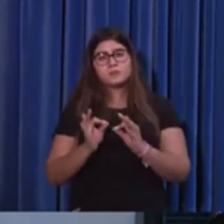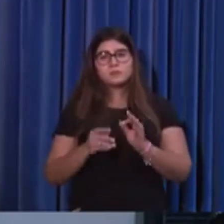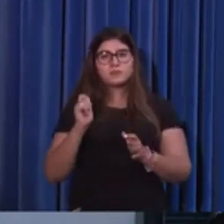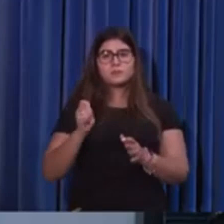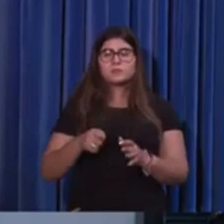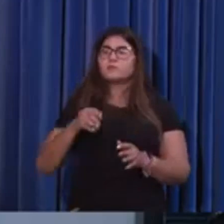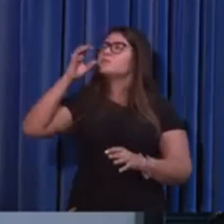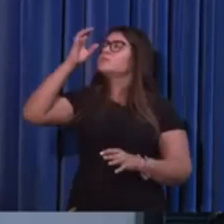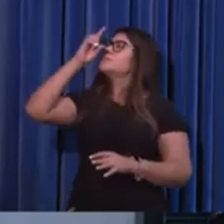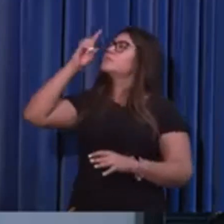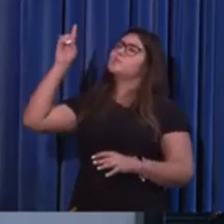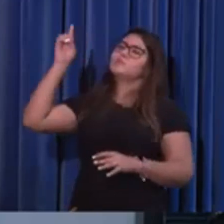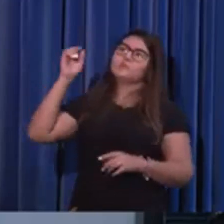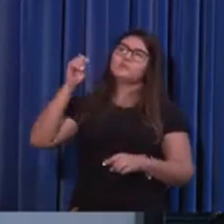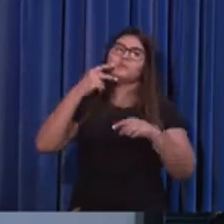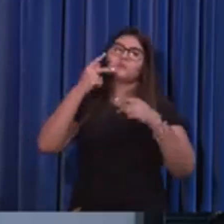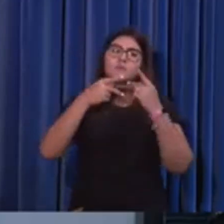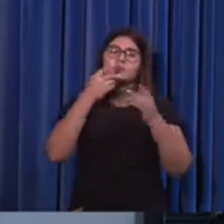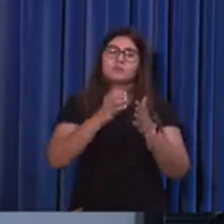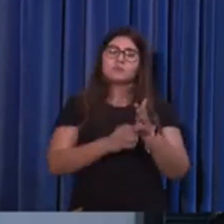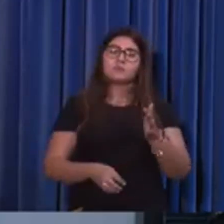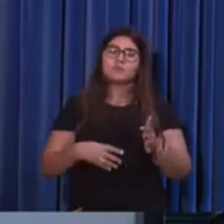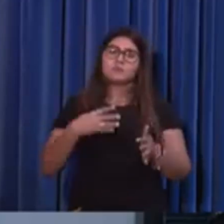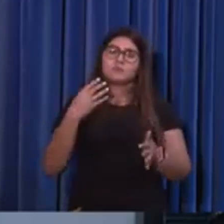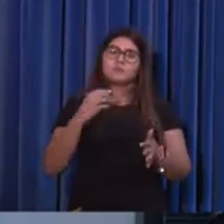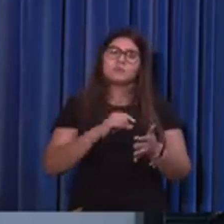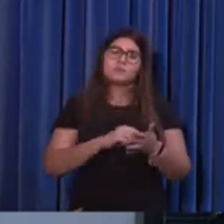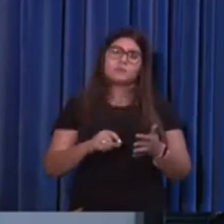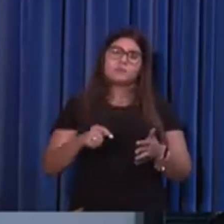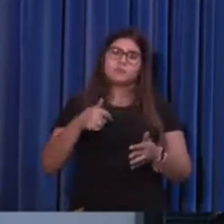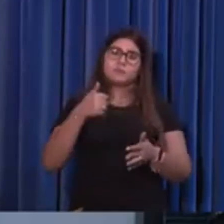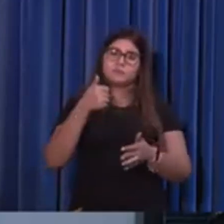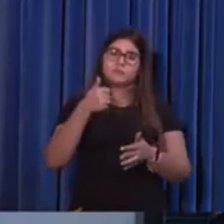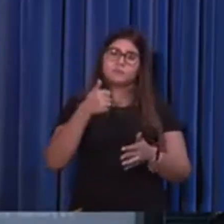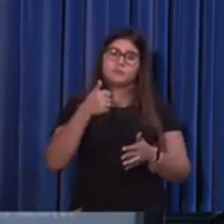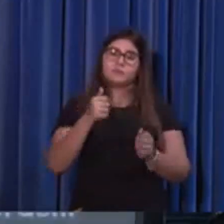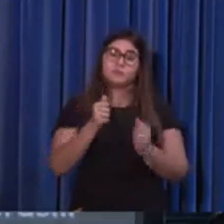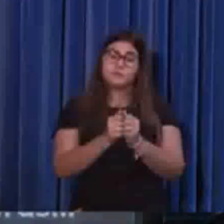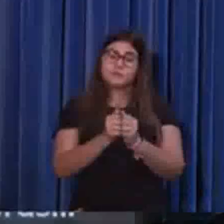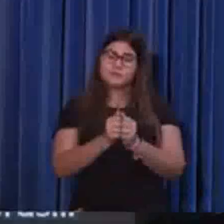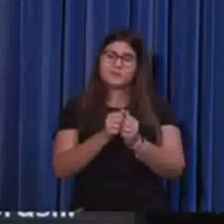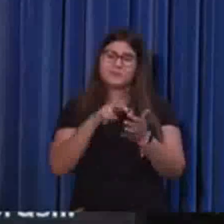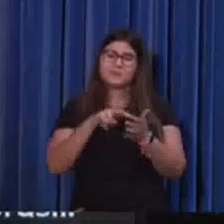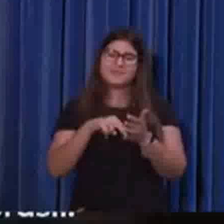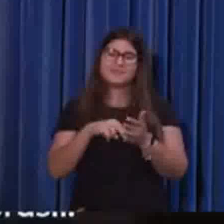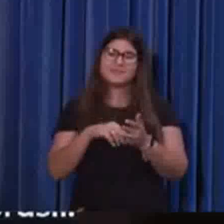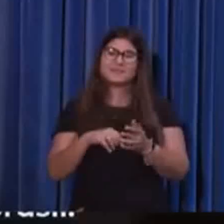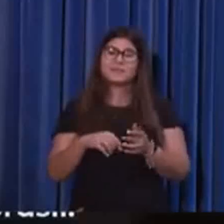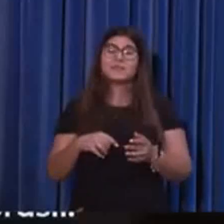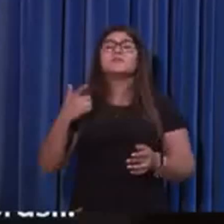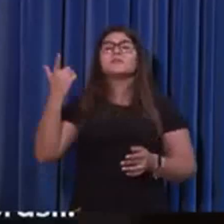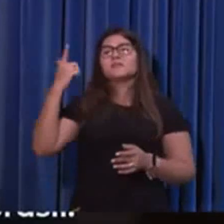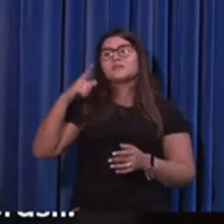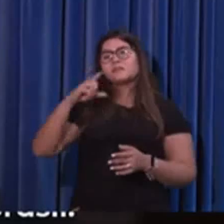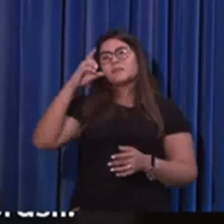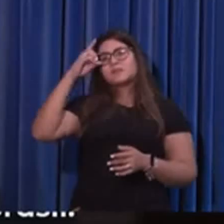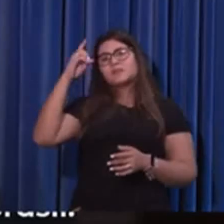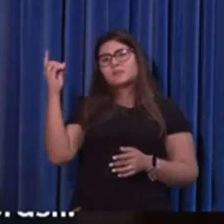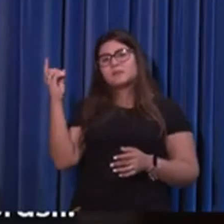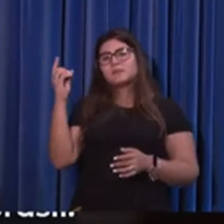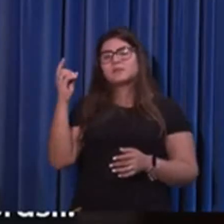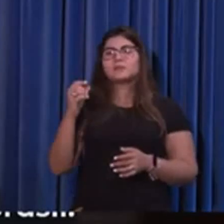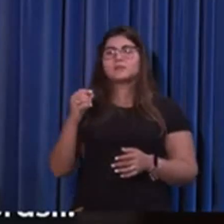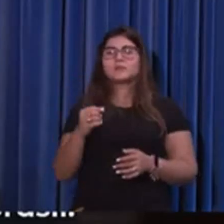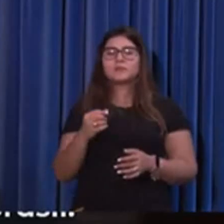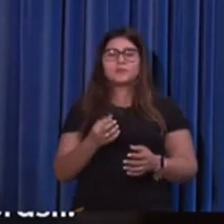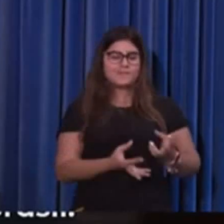Então ele diz, no capítulo 4, versículo 1, juntos, pois eis que vem o dia e arde como